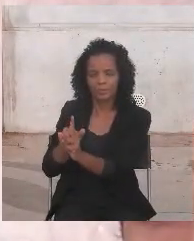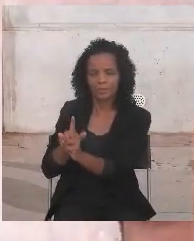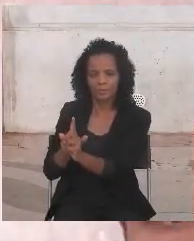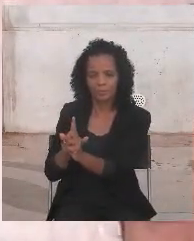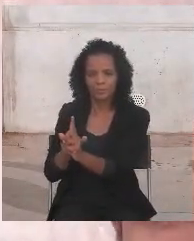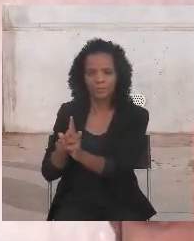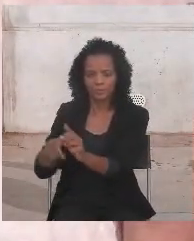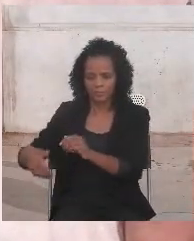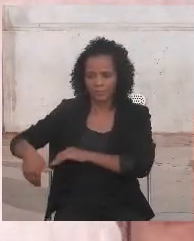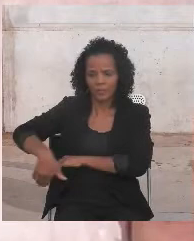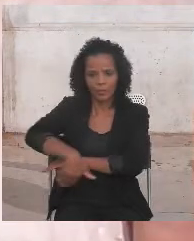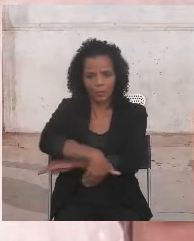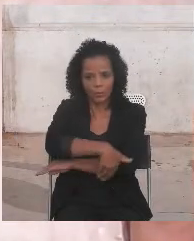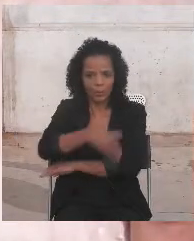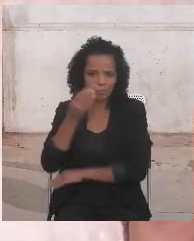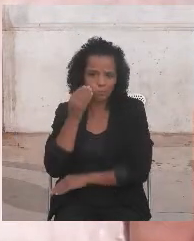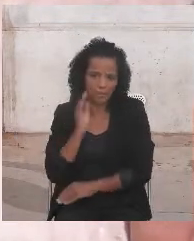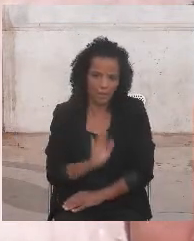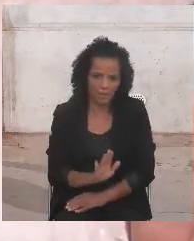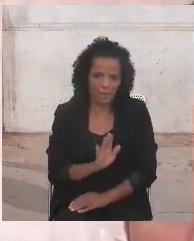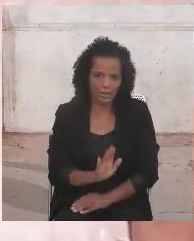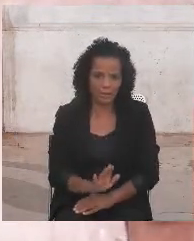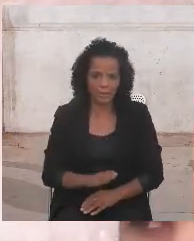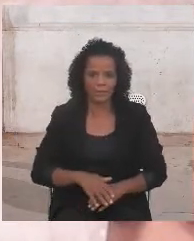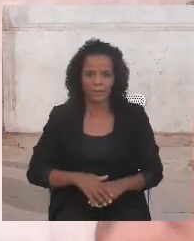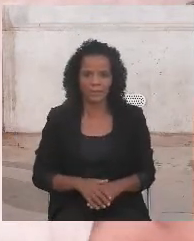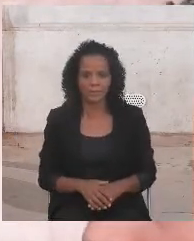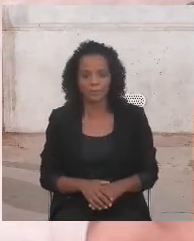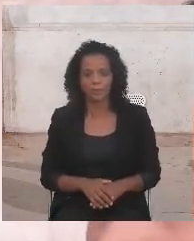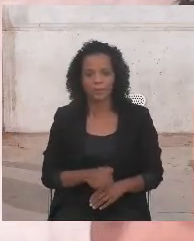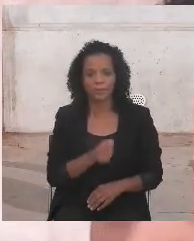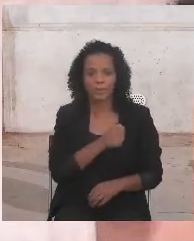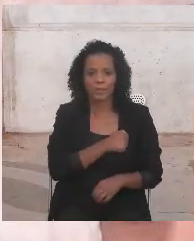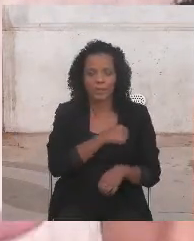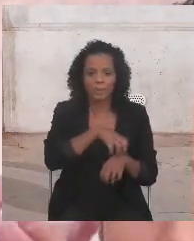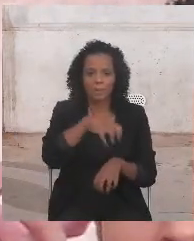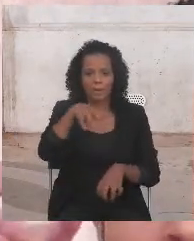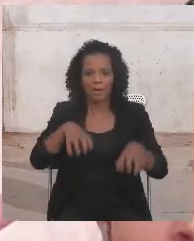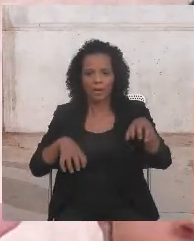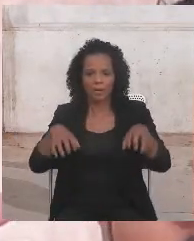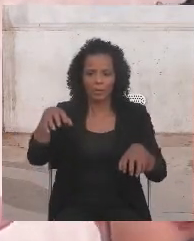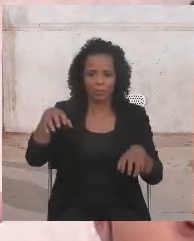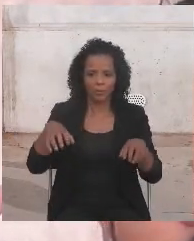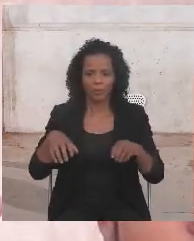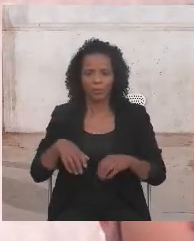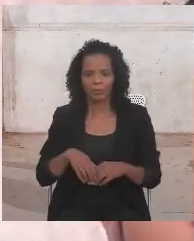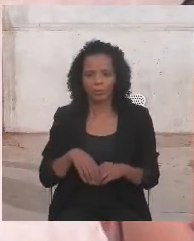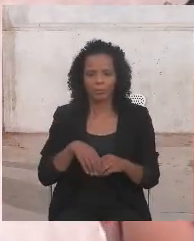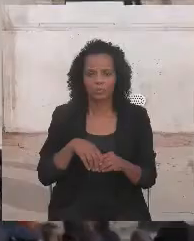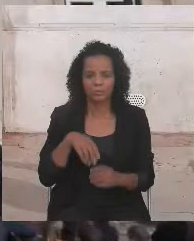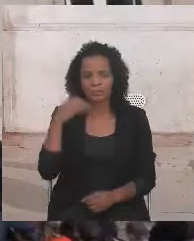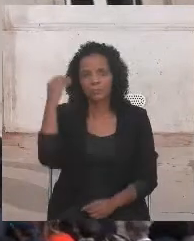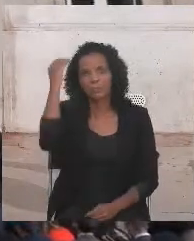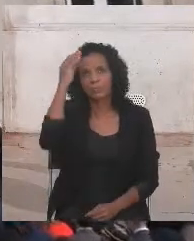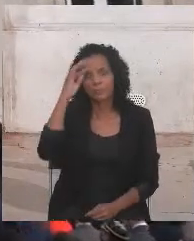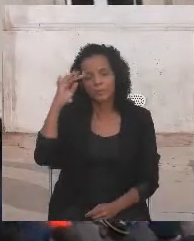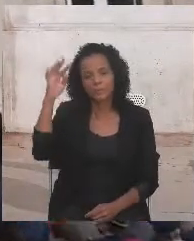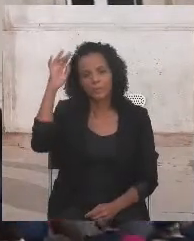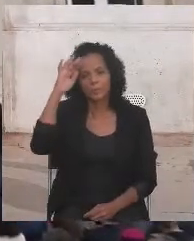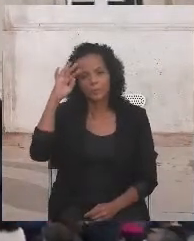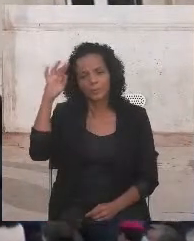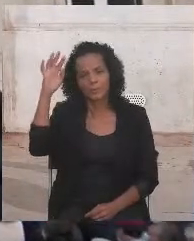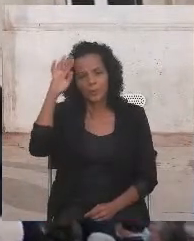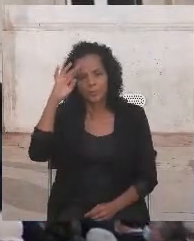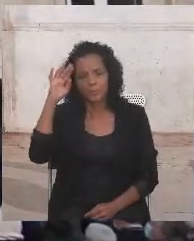mulher da rua e no bairro mais alto do sonho ponho